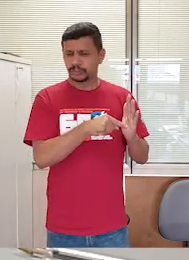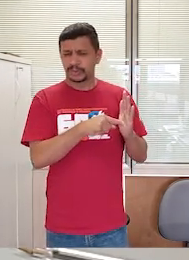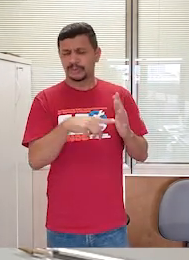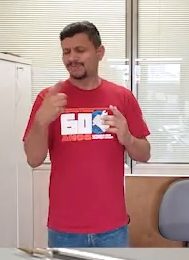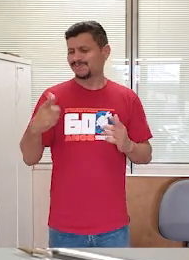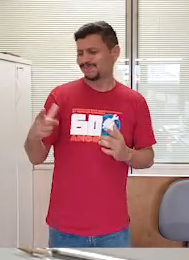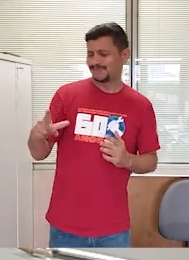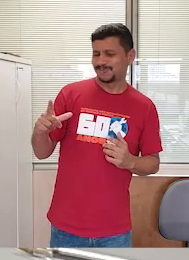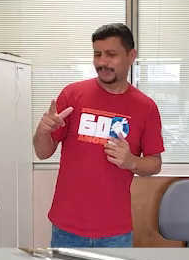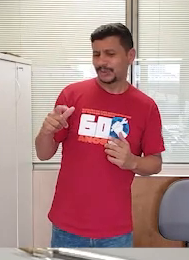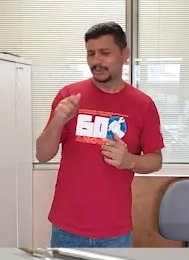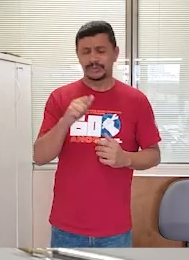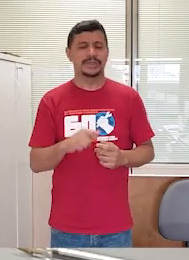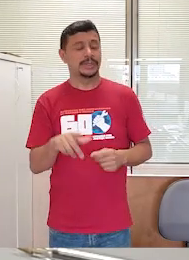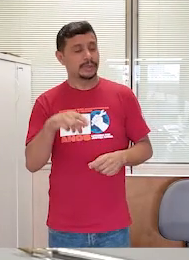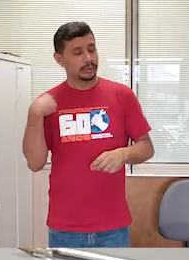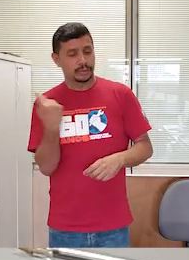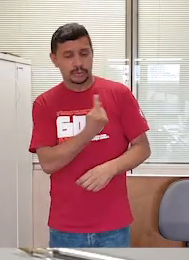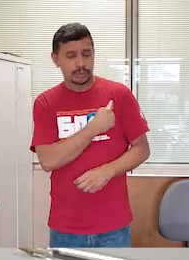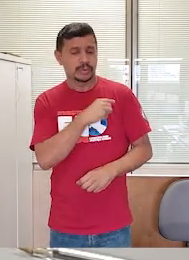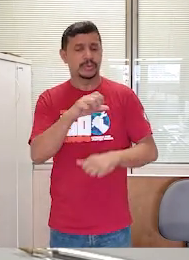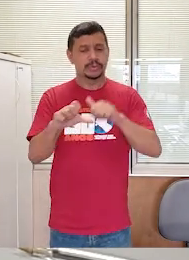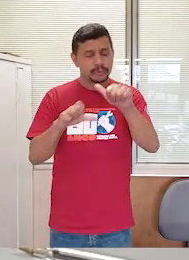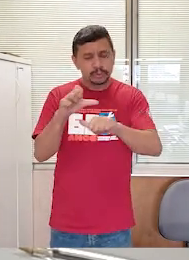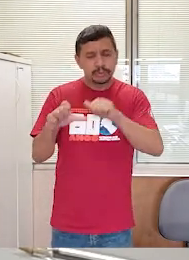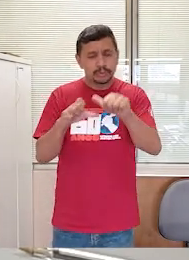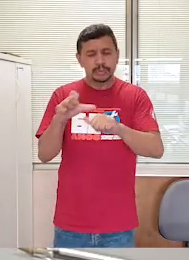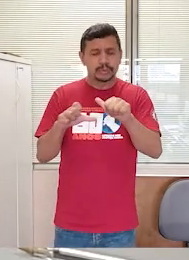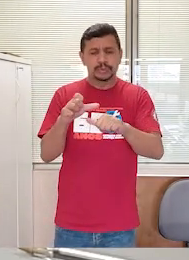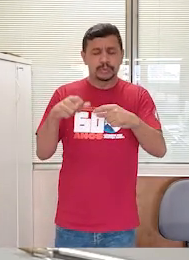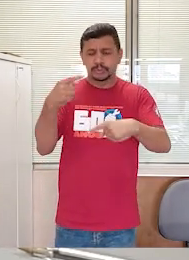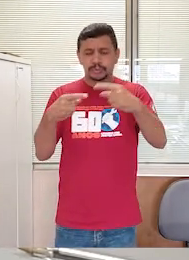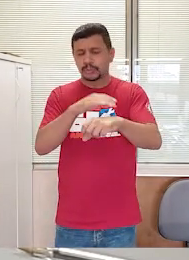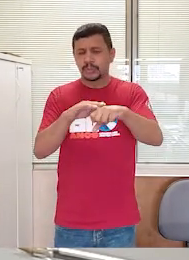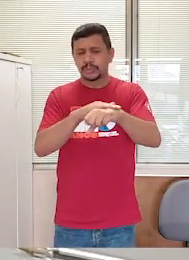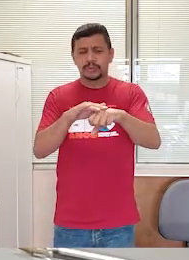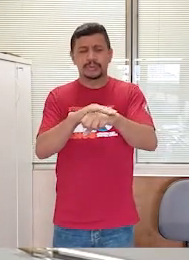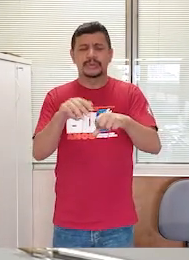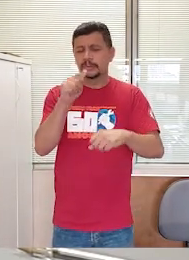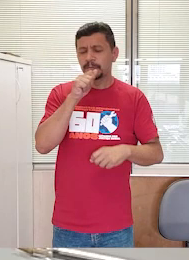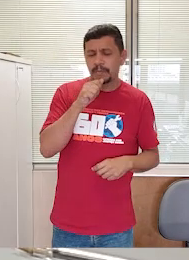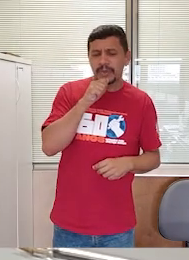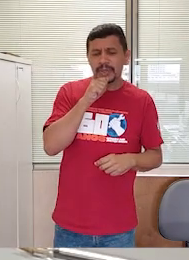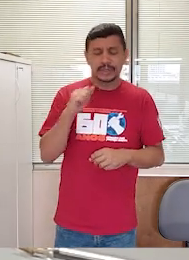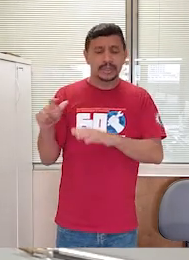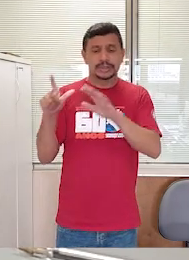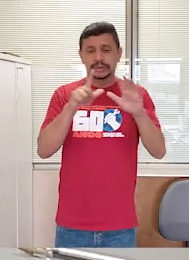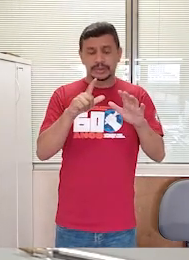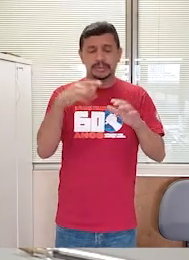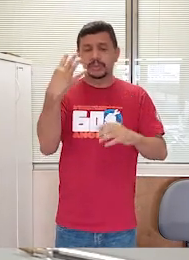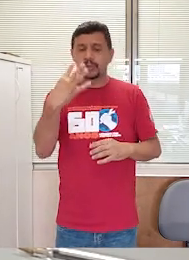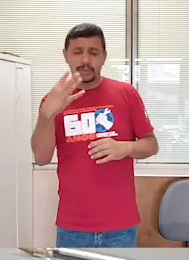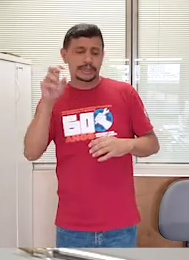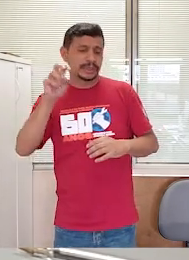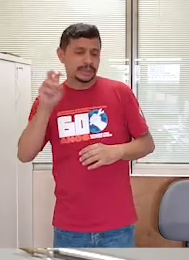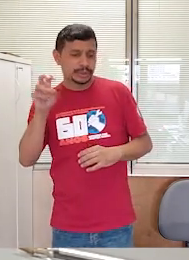apenas o INPC. Nós vamos ter uma outra rodada de negociações, as negociações não estão encerradas. Então, essa